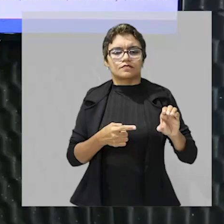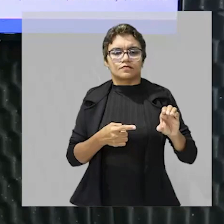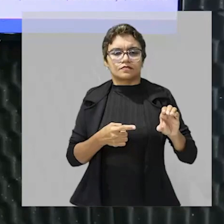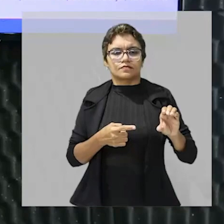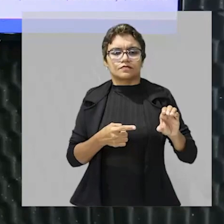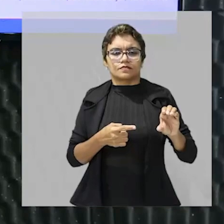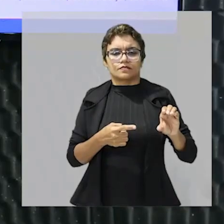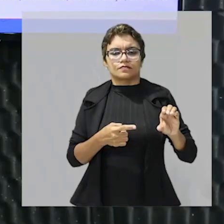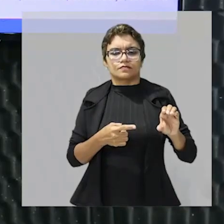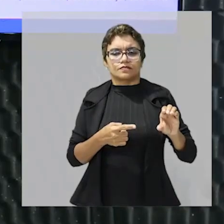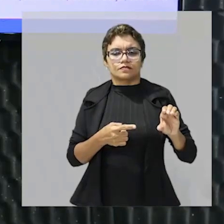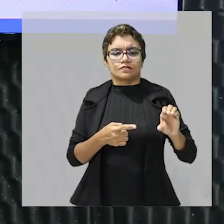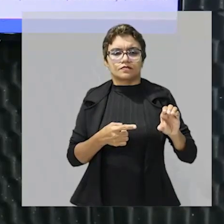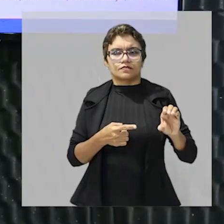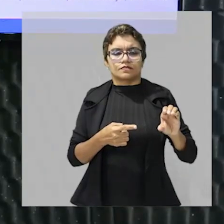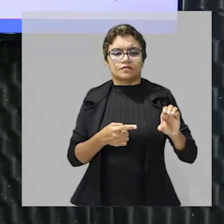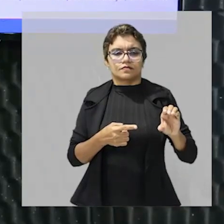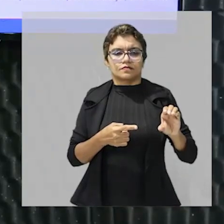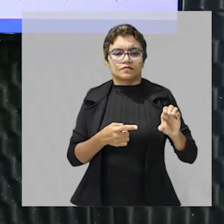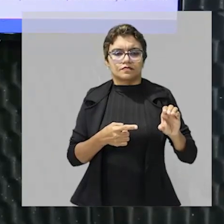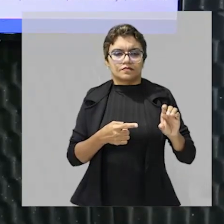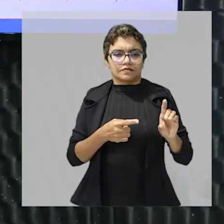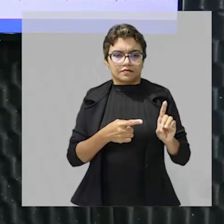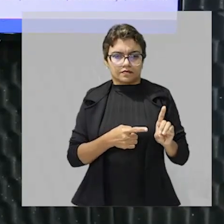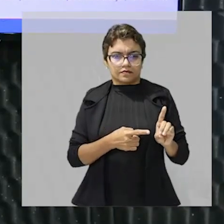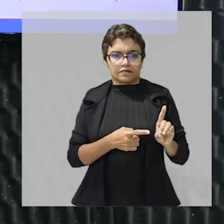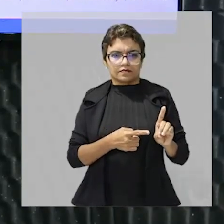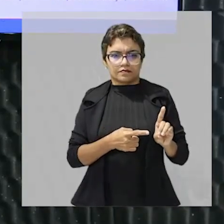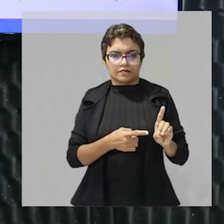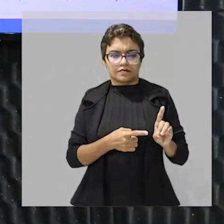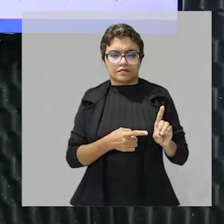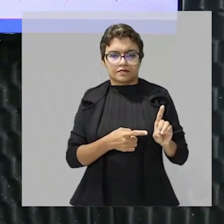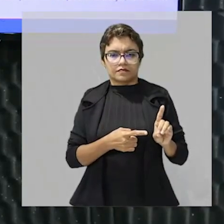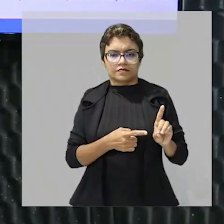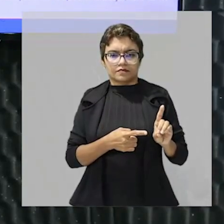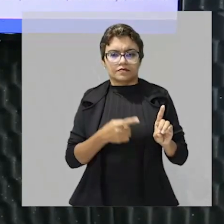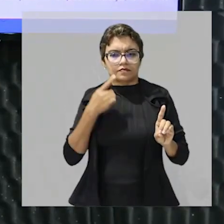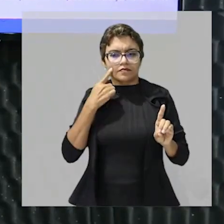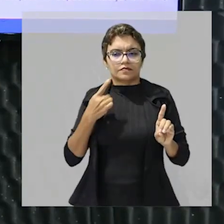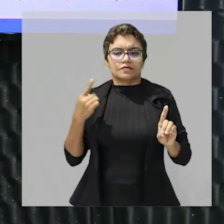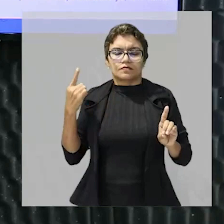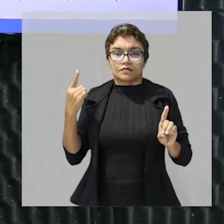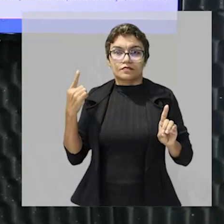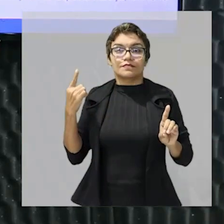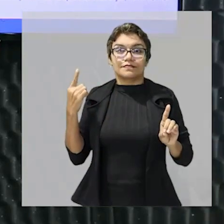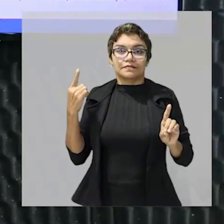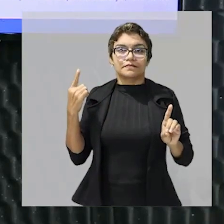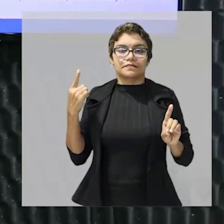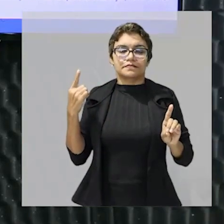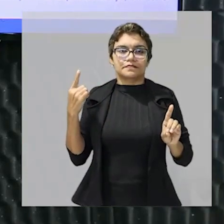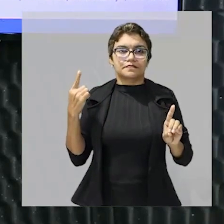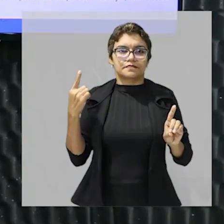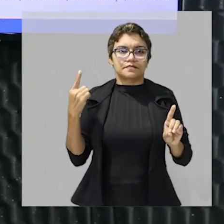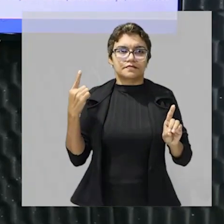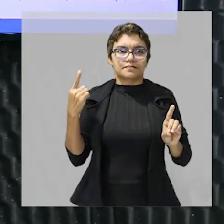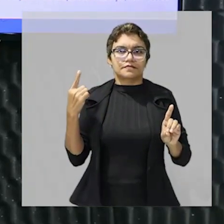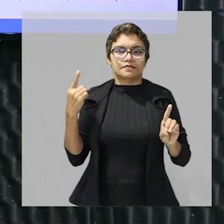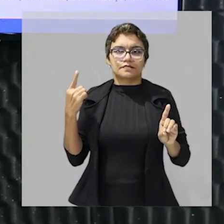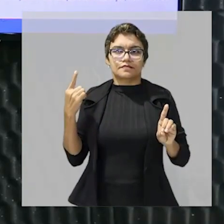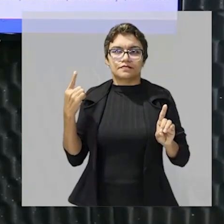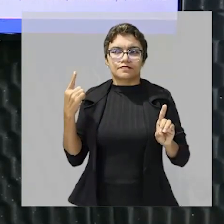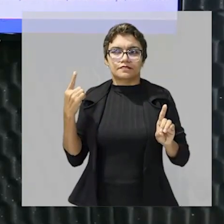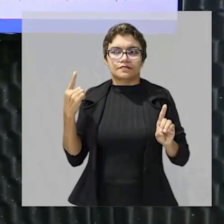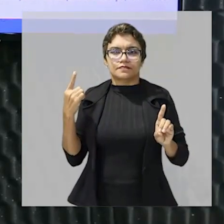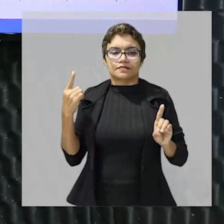instalações, linguagens e formatos. Cassi Poré, segunda metade do século XX, e suas obras fazem leituras de esculturas grandes